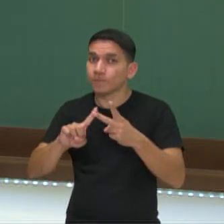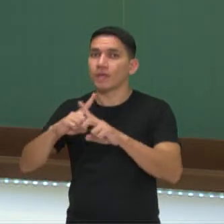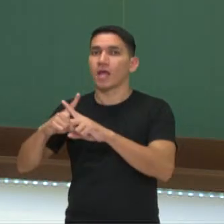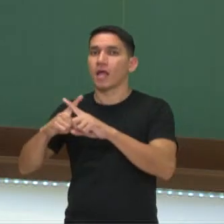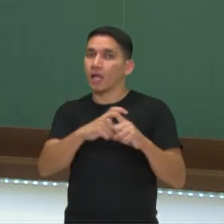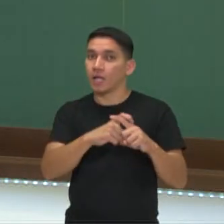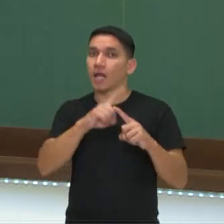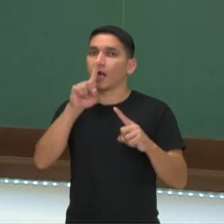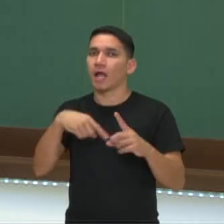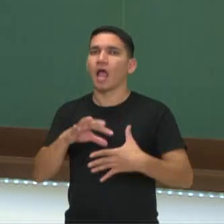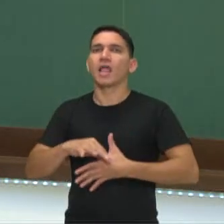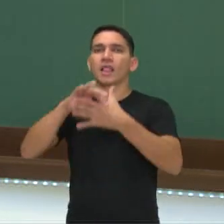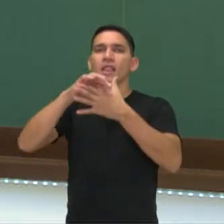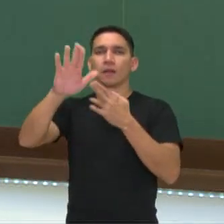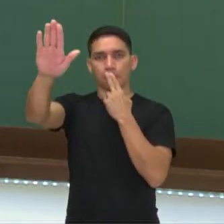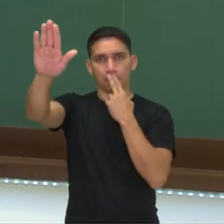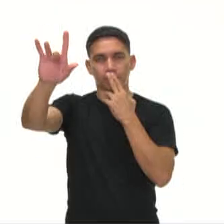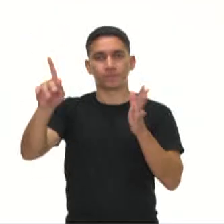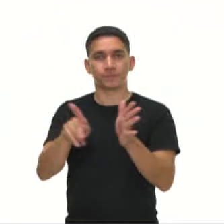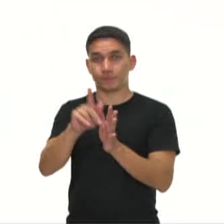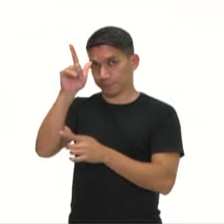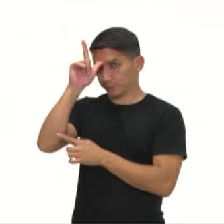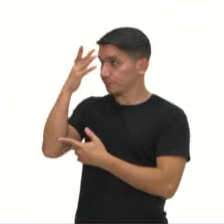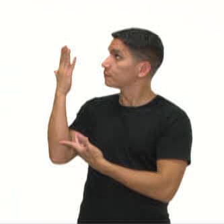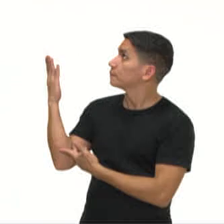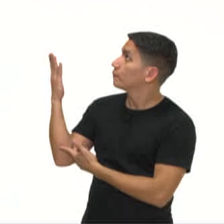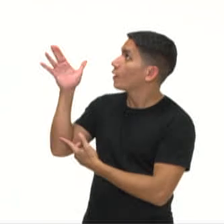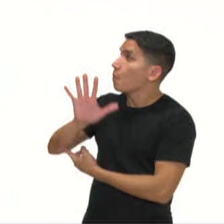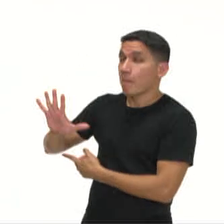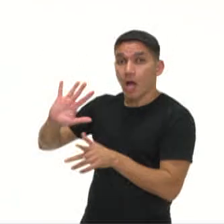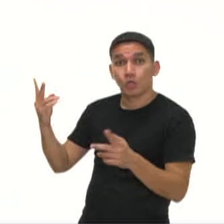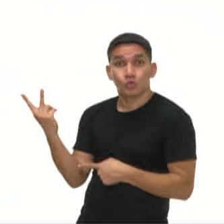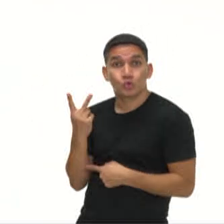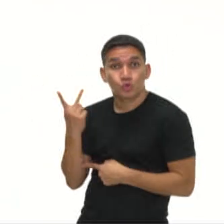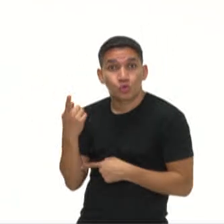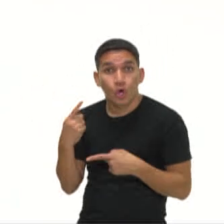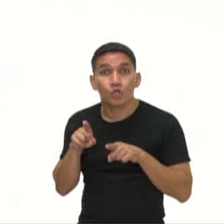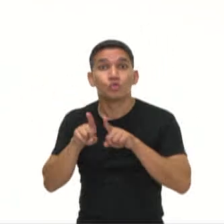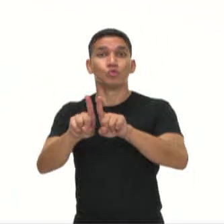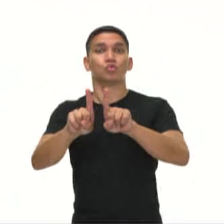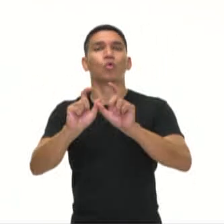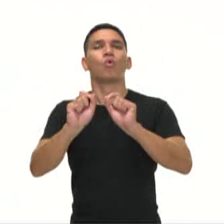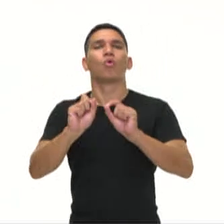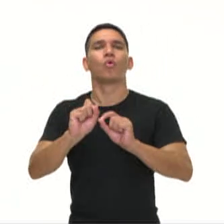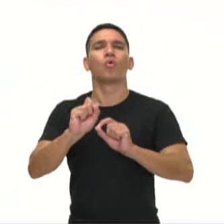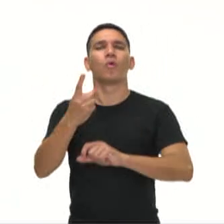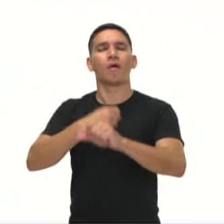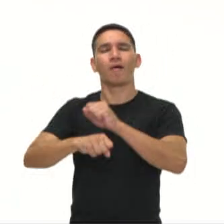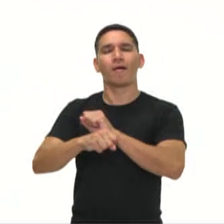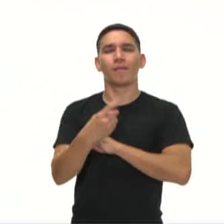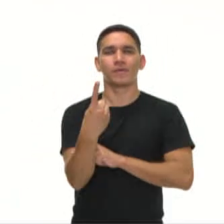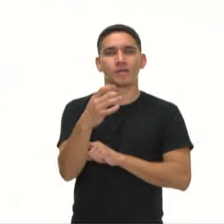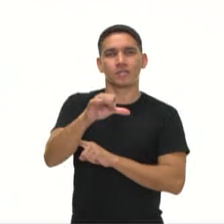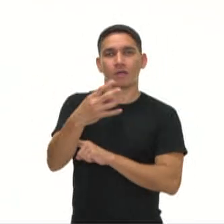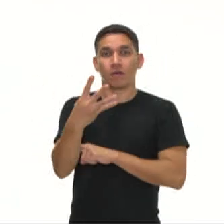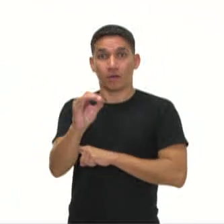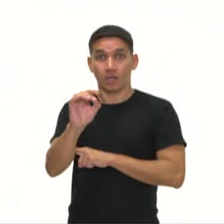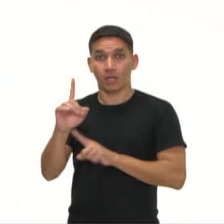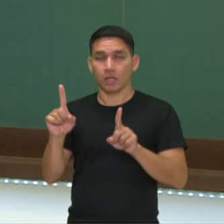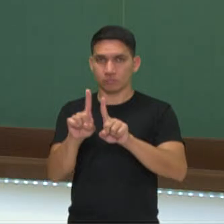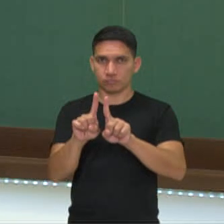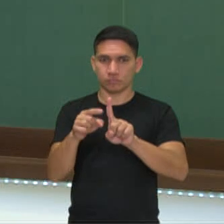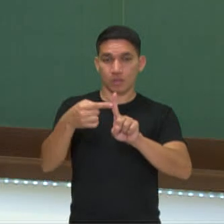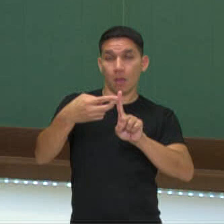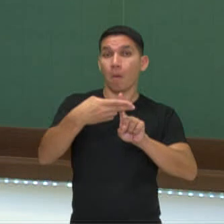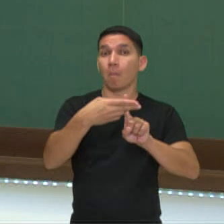liderado pelo Adolf Hitler na Alemanha. E aqui você tem imagens deles juntos, uma imagem de 1940, Benito Mussolini e Hitler